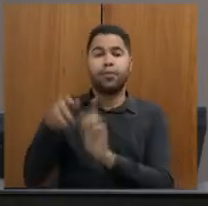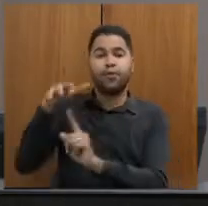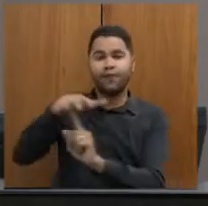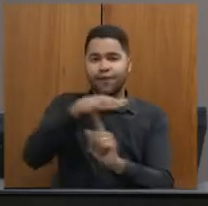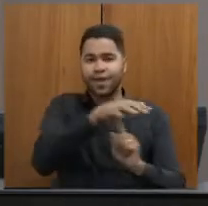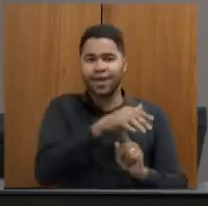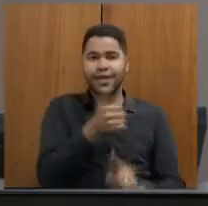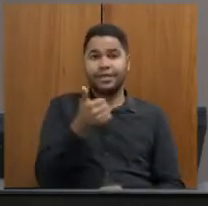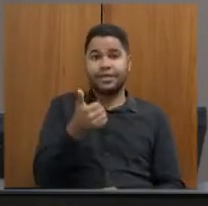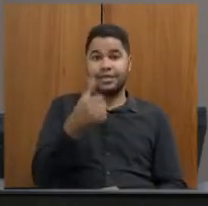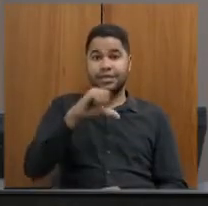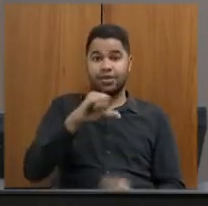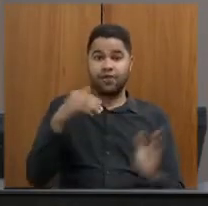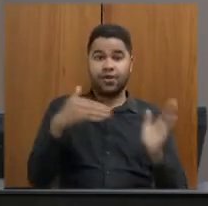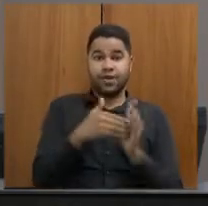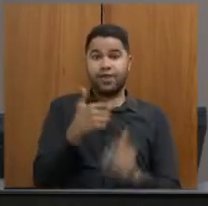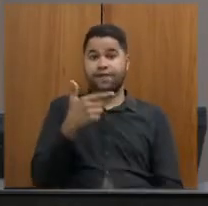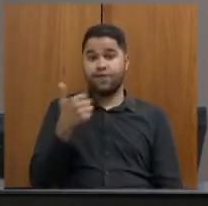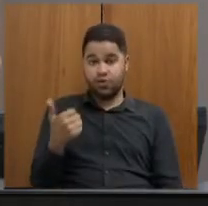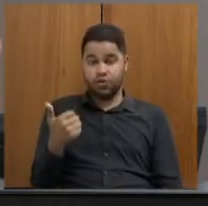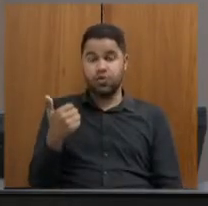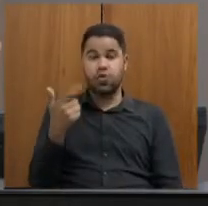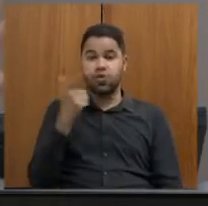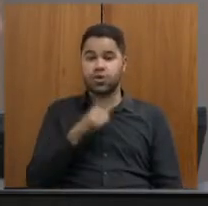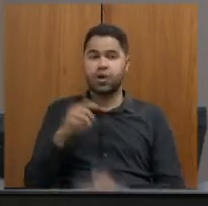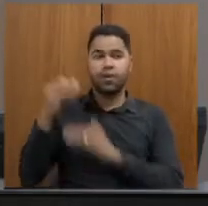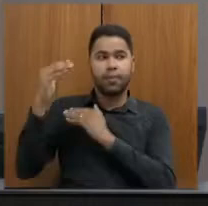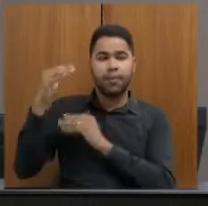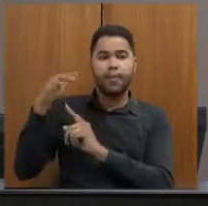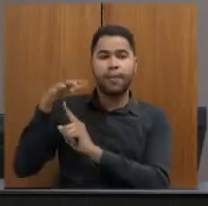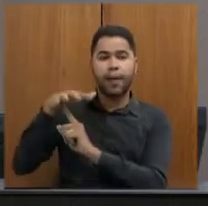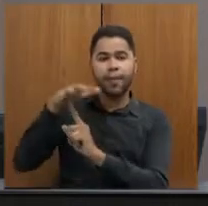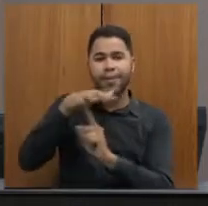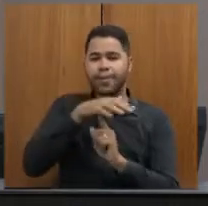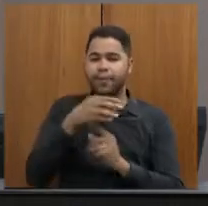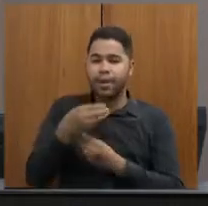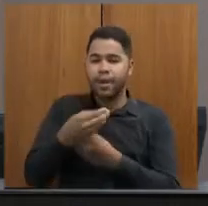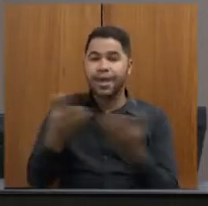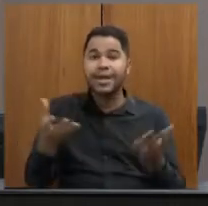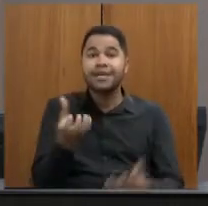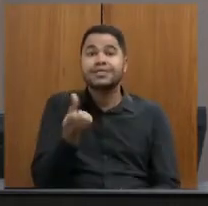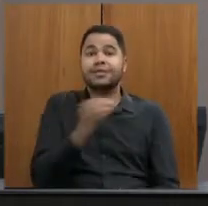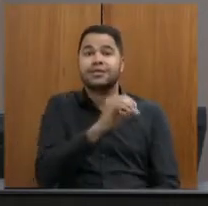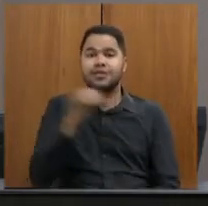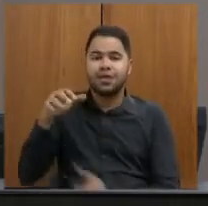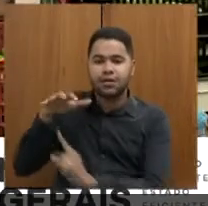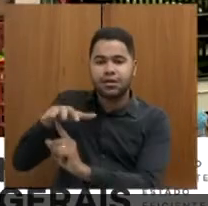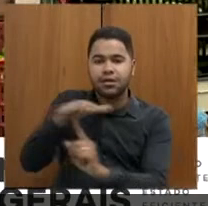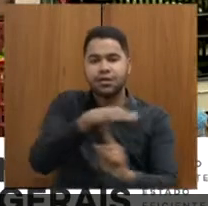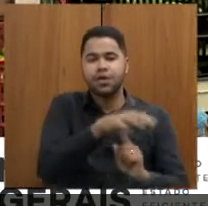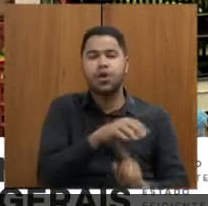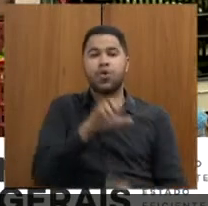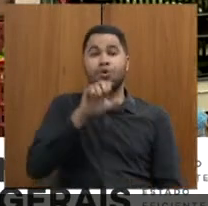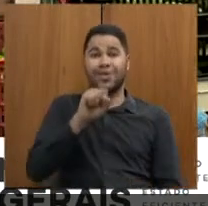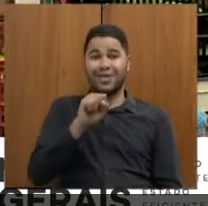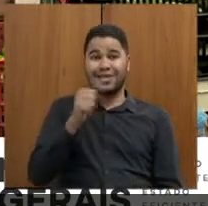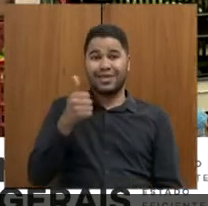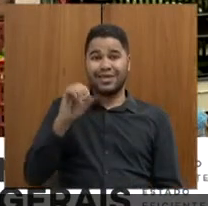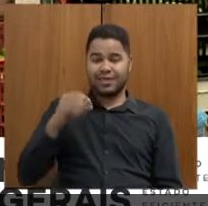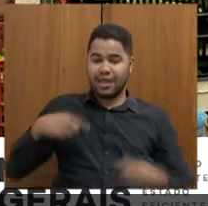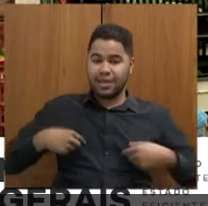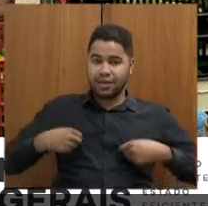19 à 21 nós entregamos 49 que esferas totalizando 600 barracas 810 jalecos